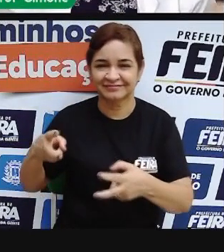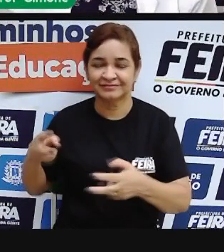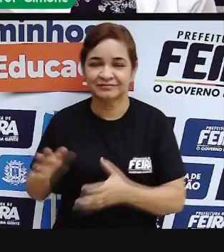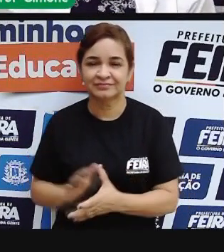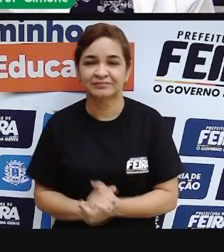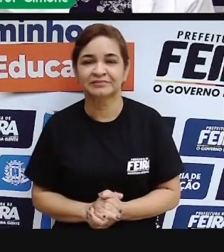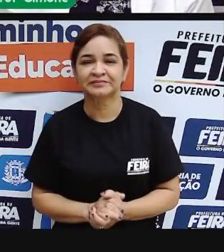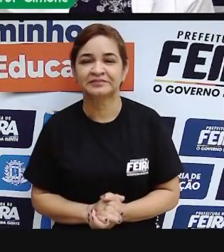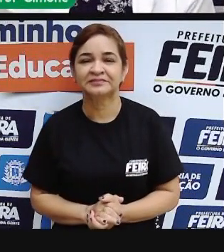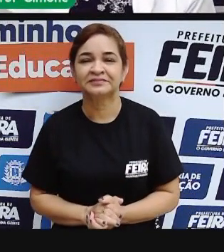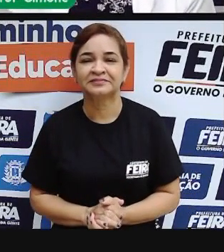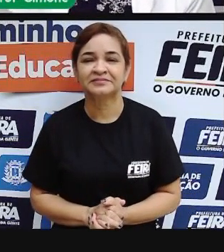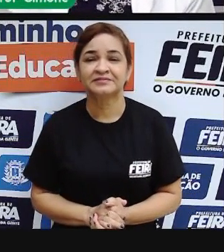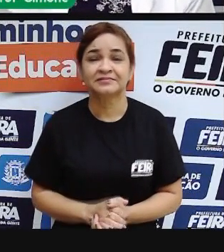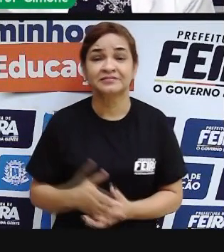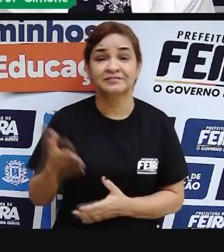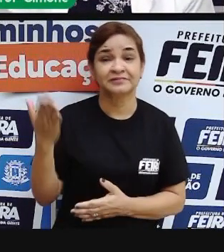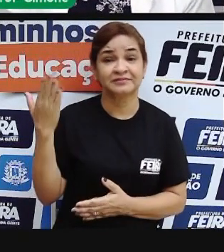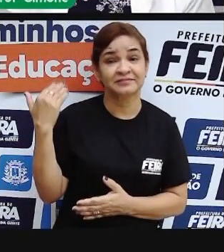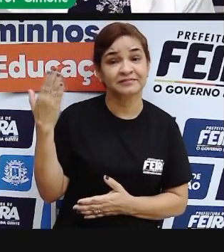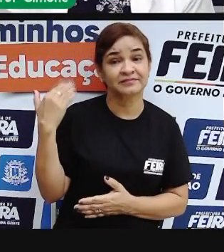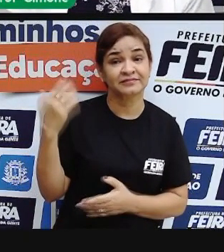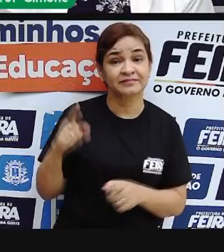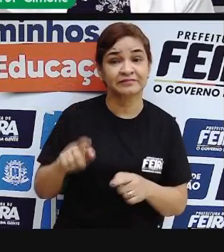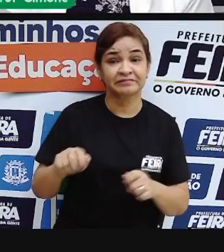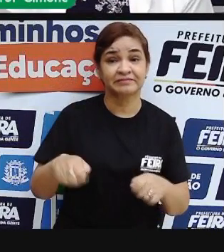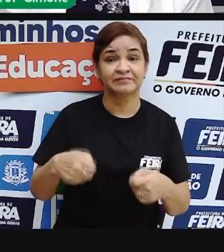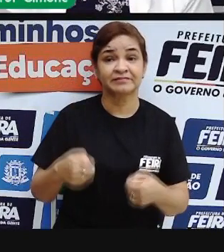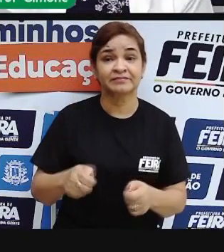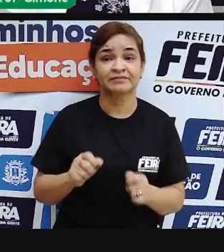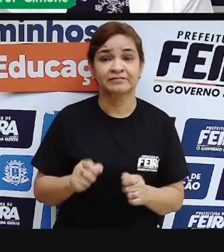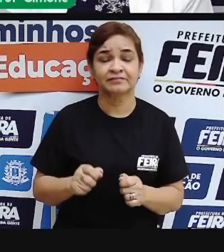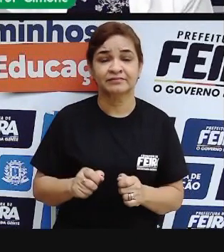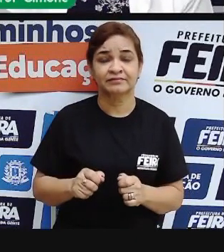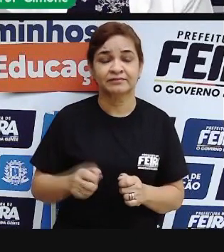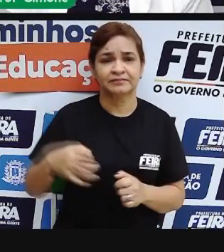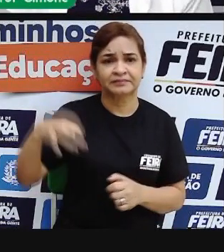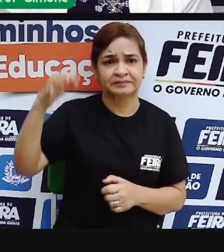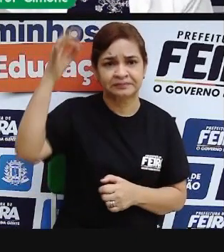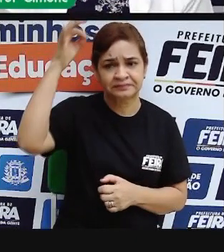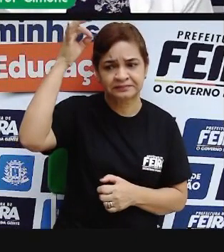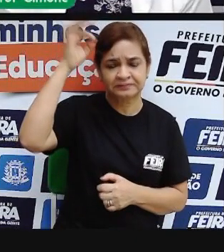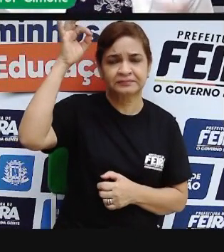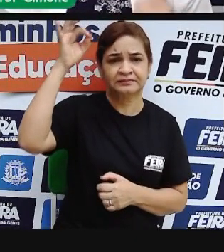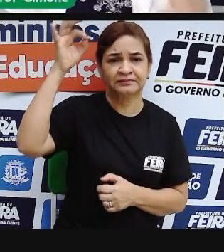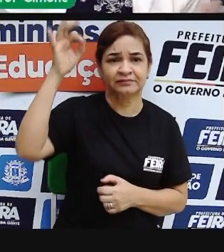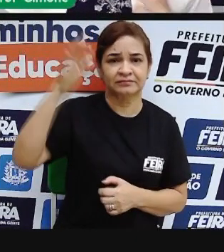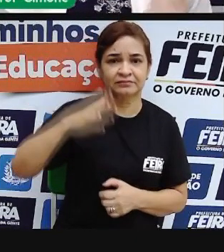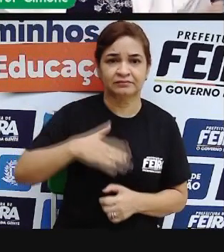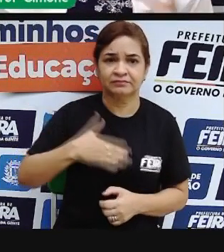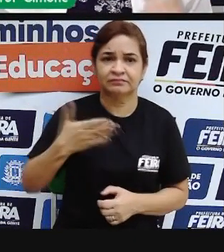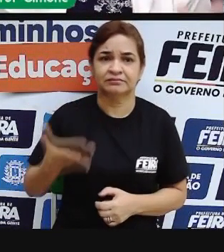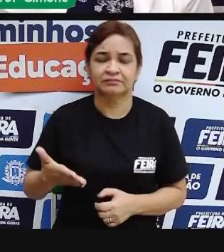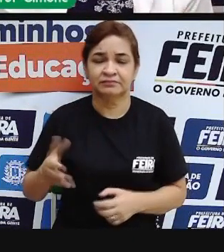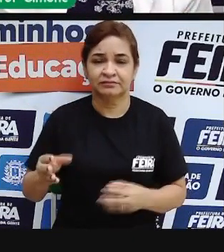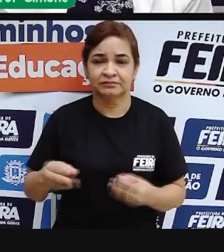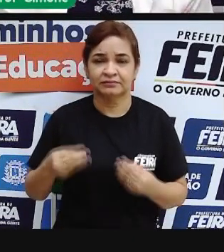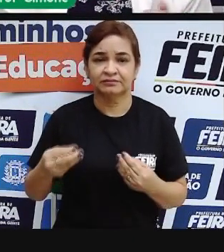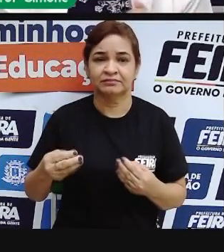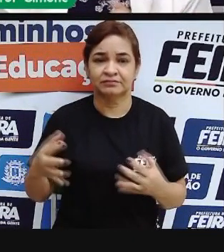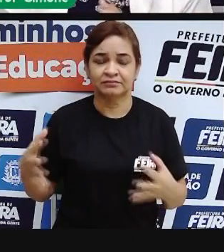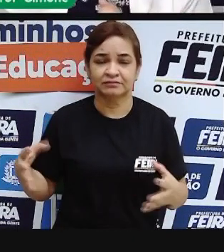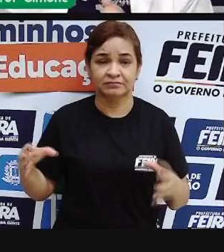antes do cristianismo. Ela simboliza a proteção contra os maus espíritos. Também era uma forma de